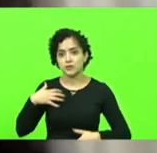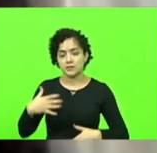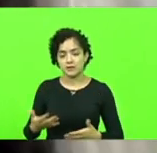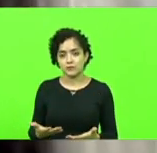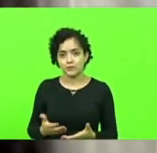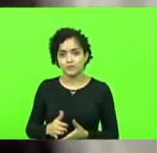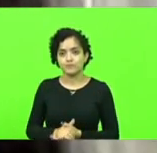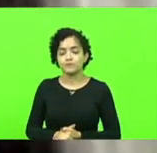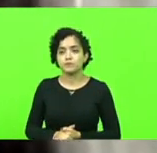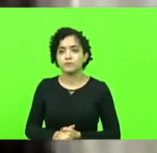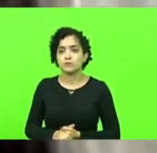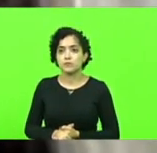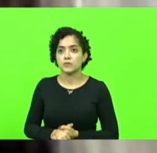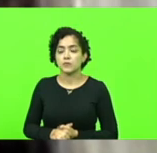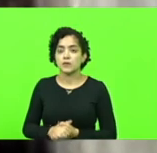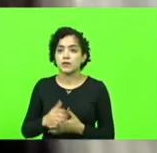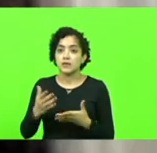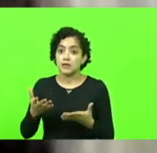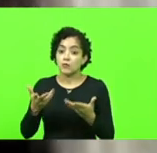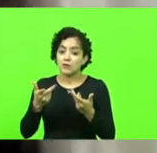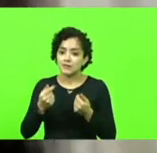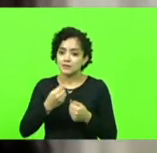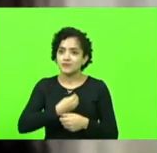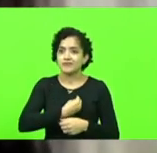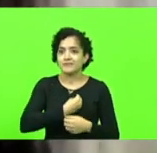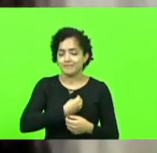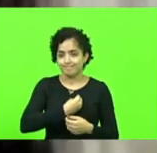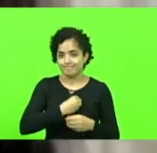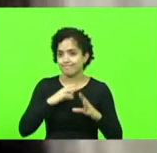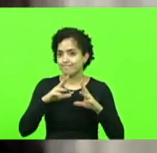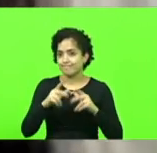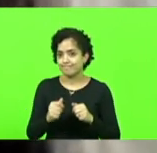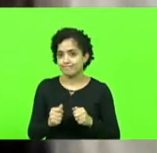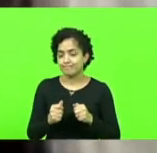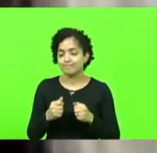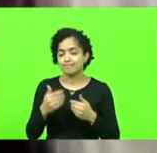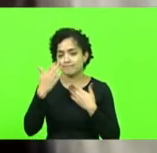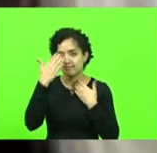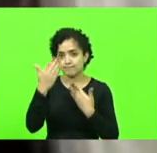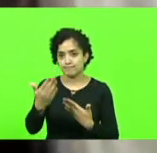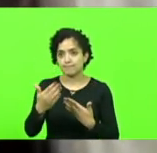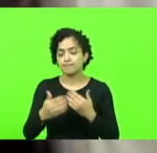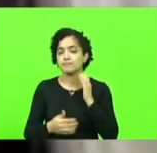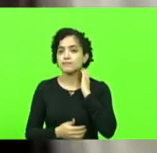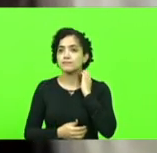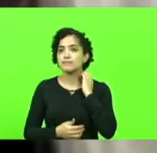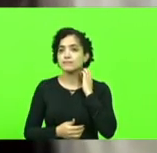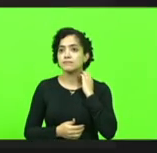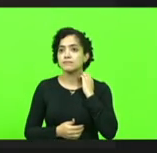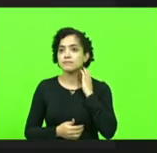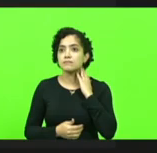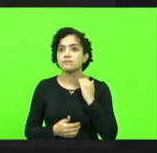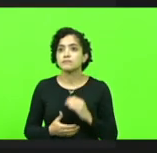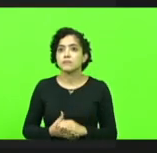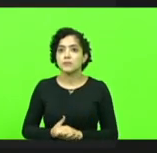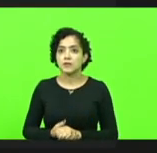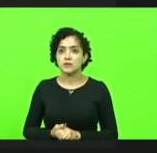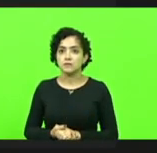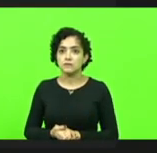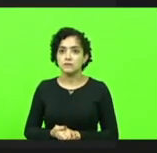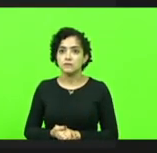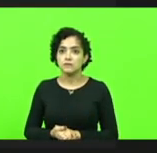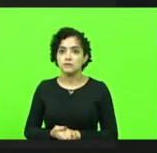indivíduo, trazendo uma qualidade de vida para todos. Obrigada. Eu que agradeço, todos